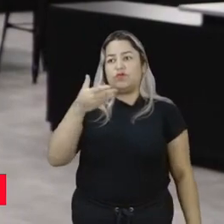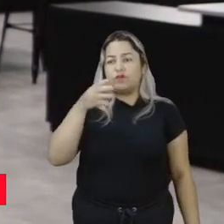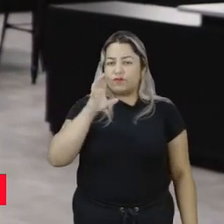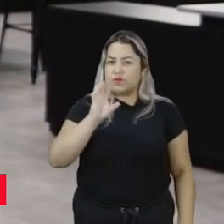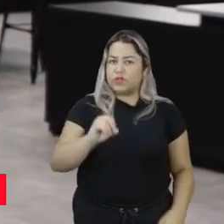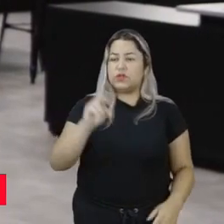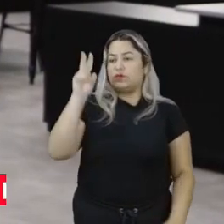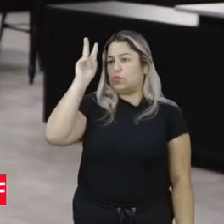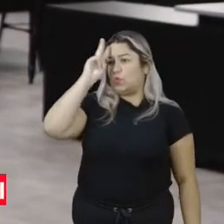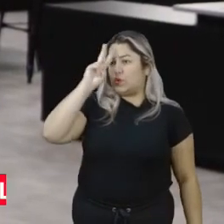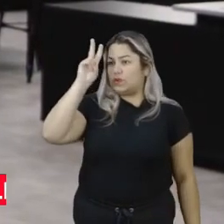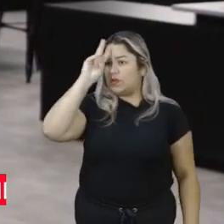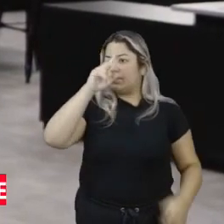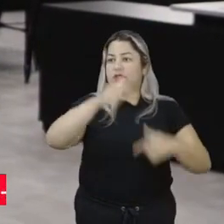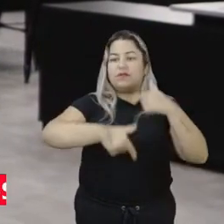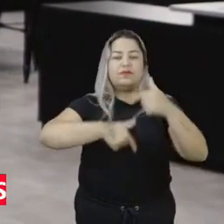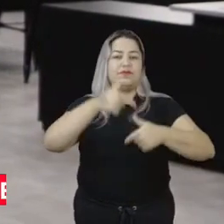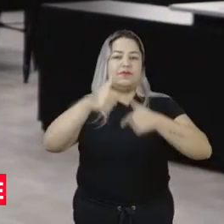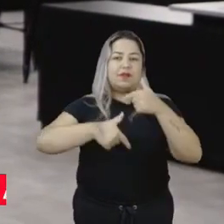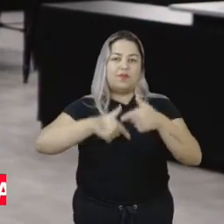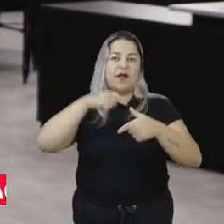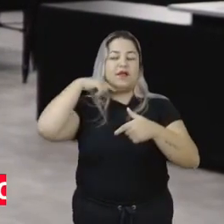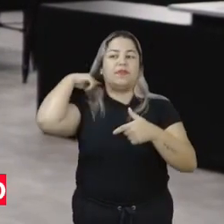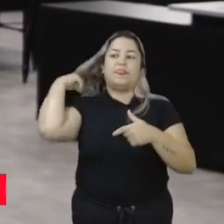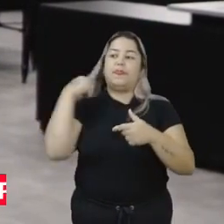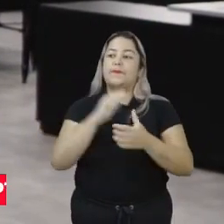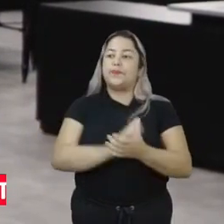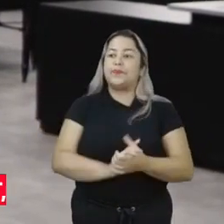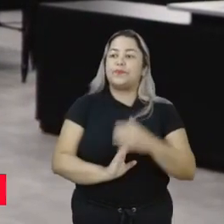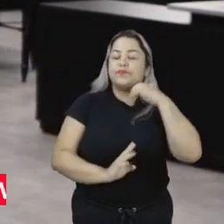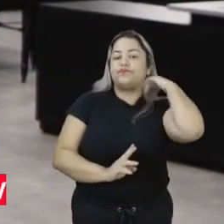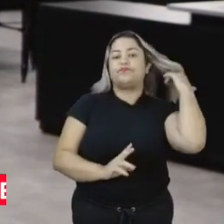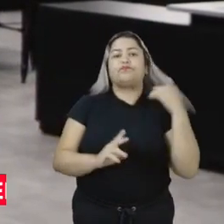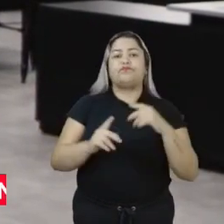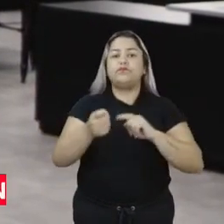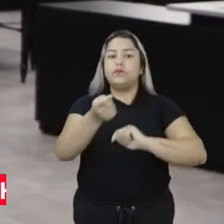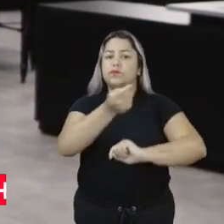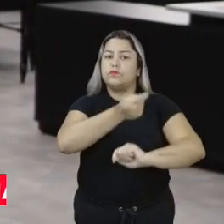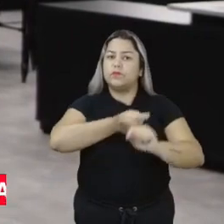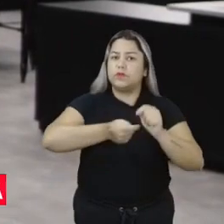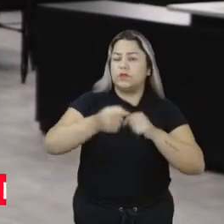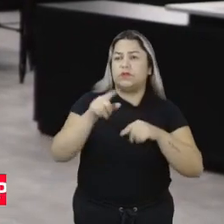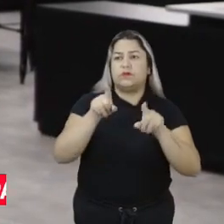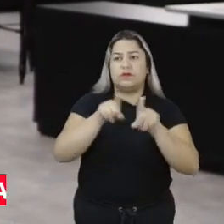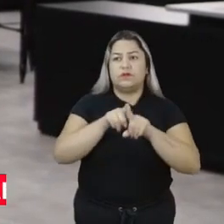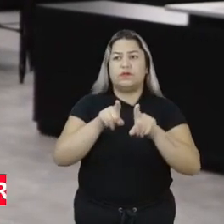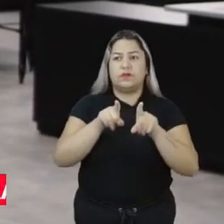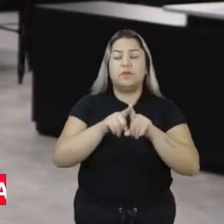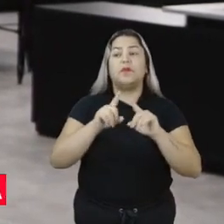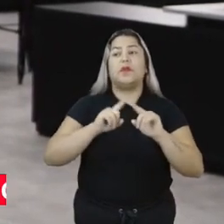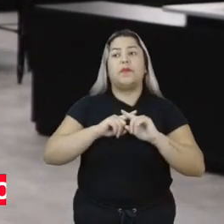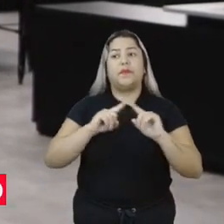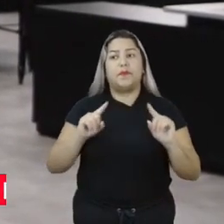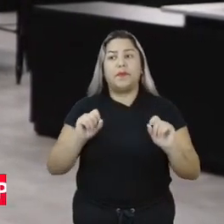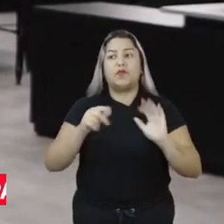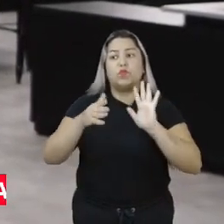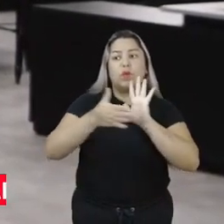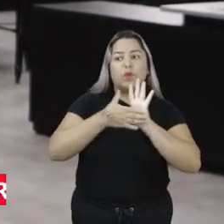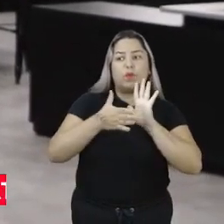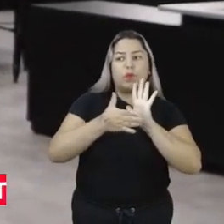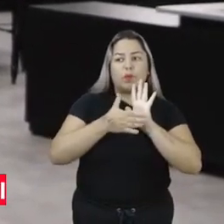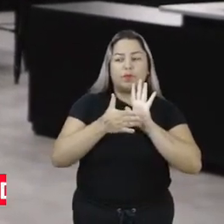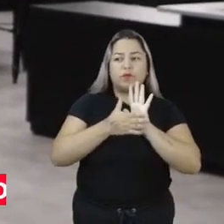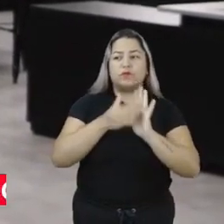G20, historicamente, trabalha com a parte da economia, finanças, mas por uma proposta